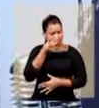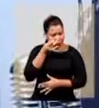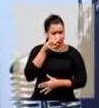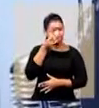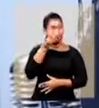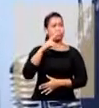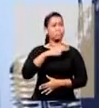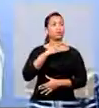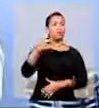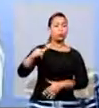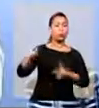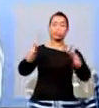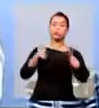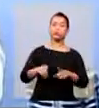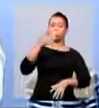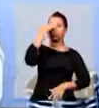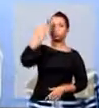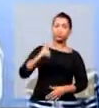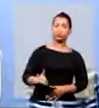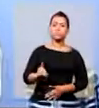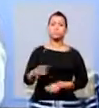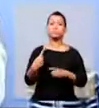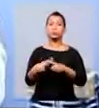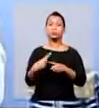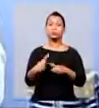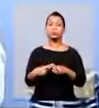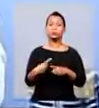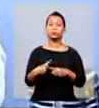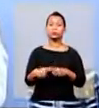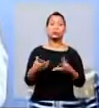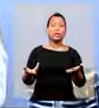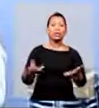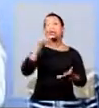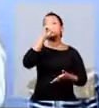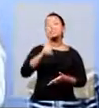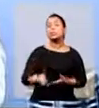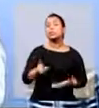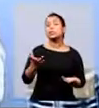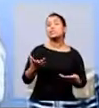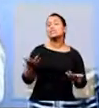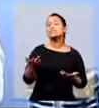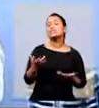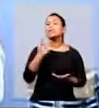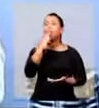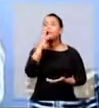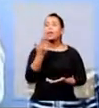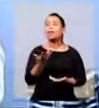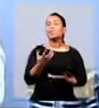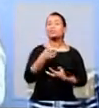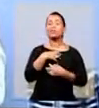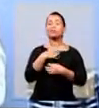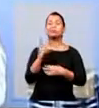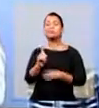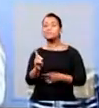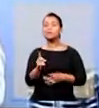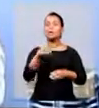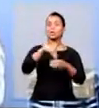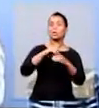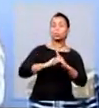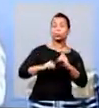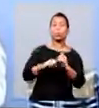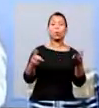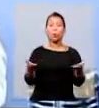eram umas deficiências que passavam despercebido através da sociedade. E hoje tem uma visibilidade melhor. E Rio Preto, a gente